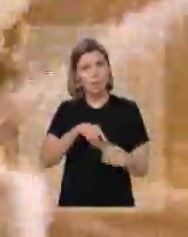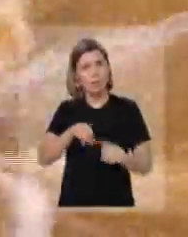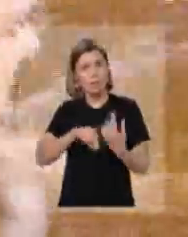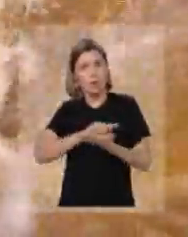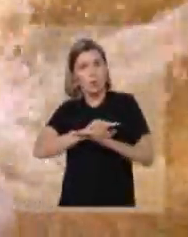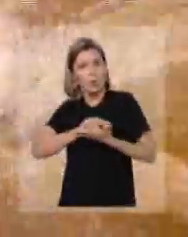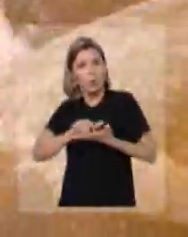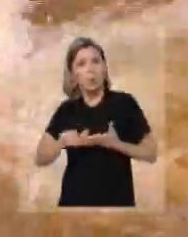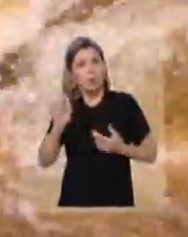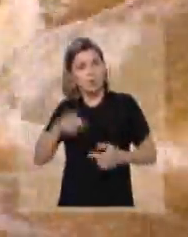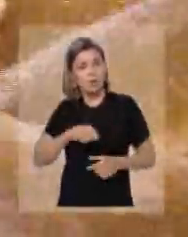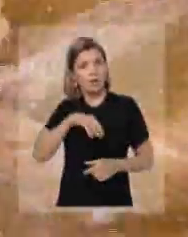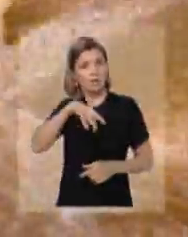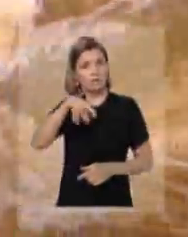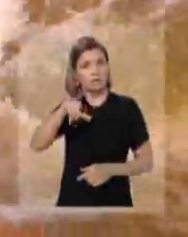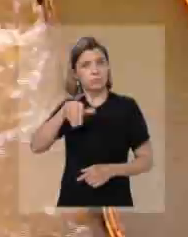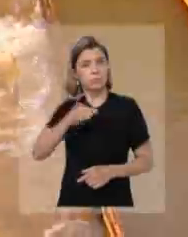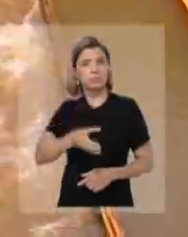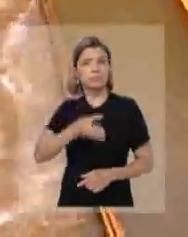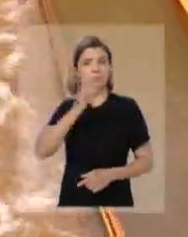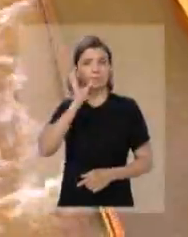poderá vir a ser consumida depois.